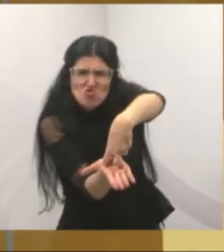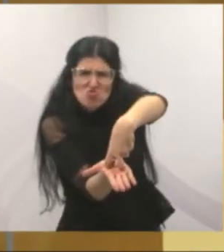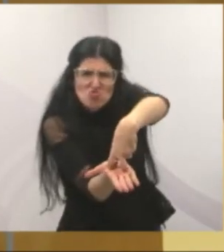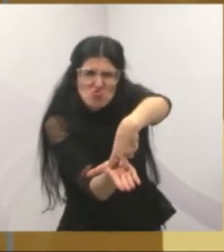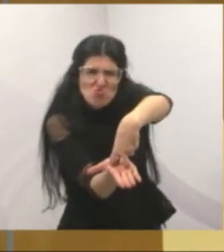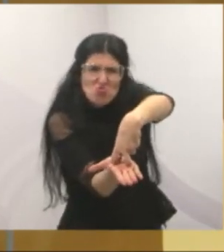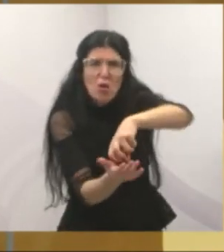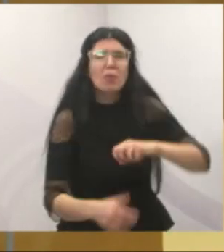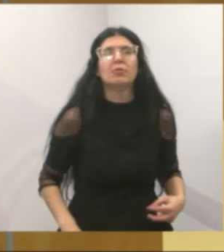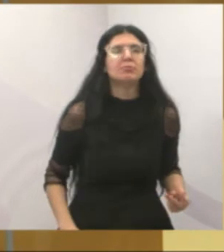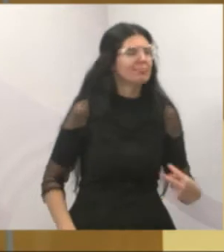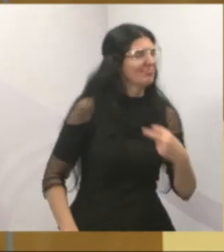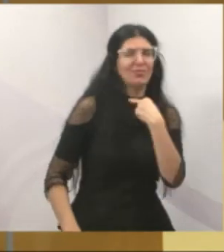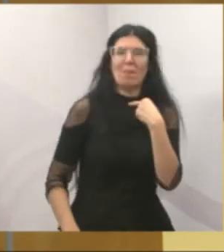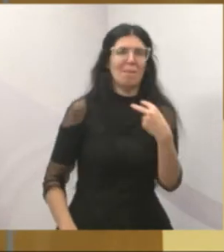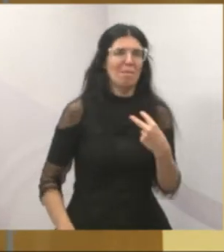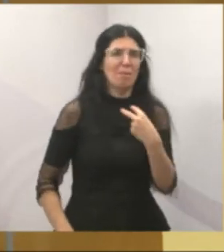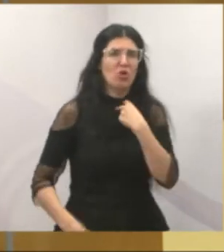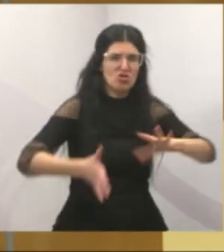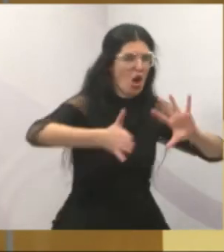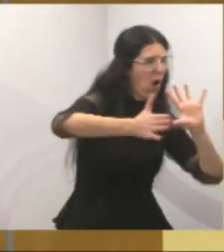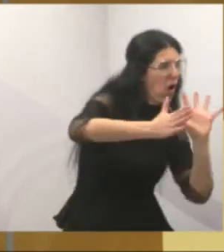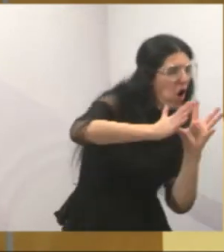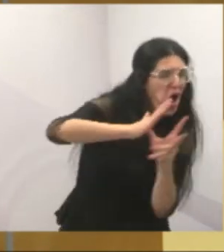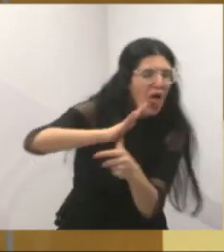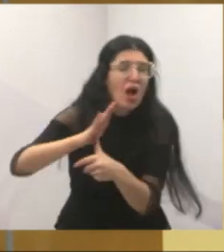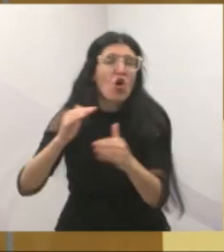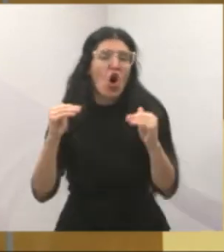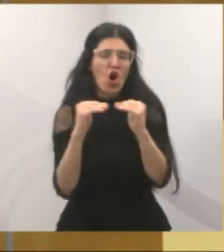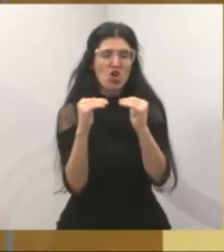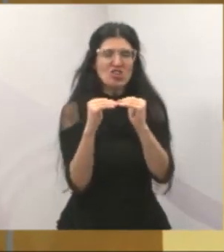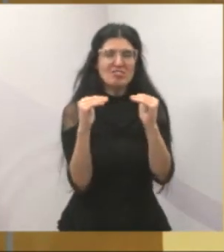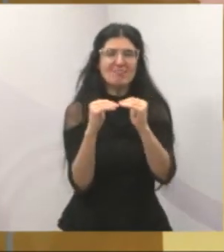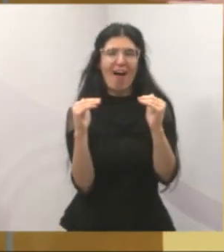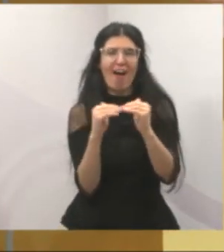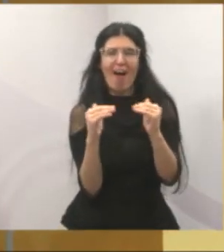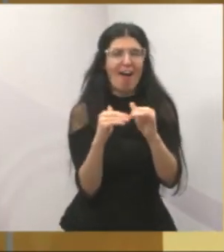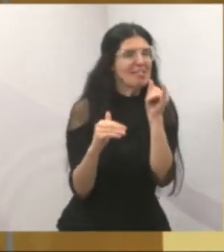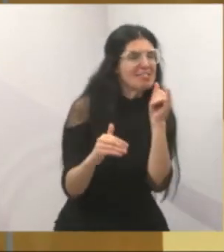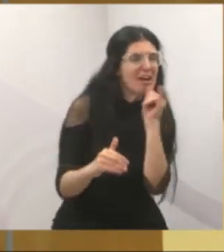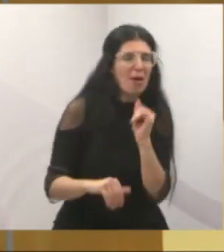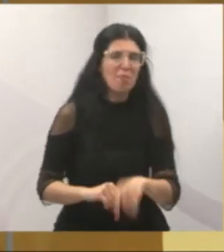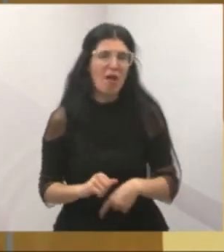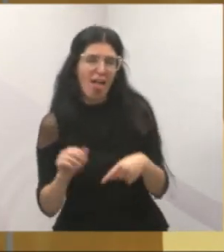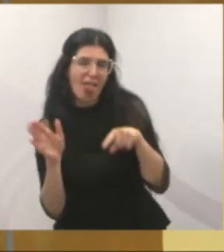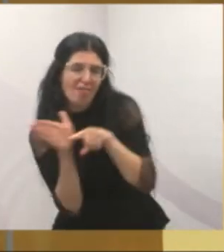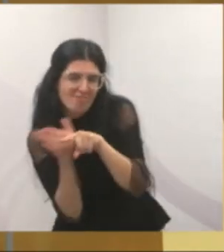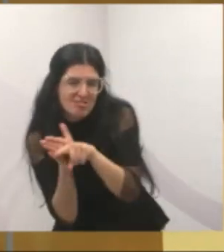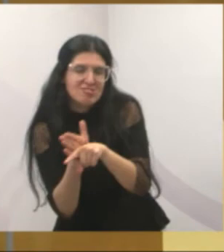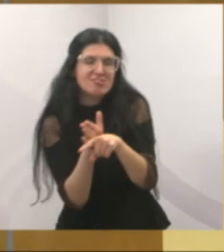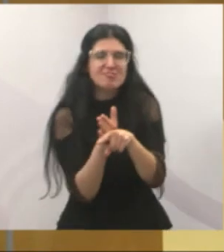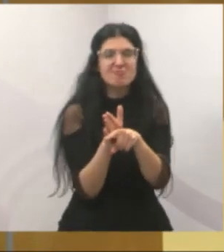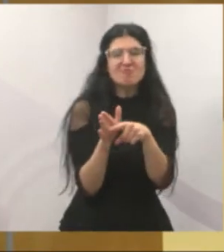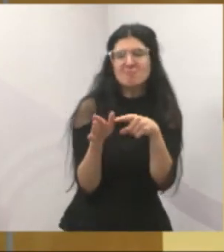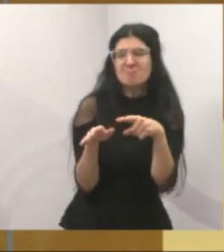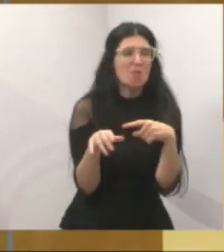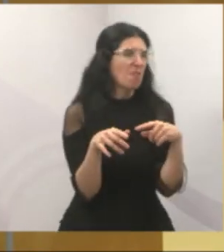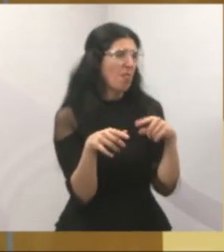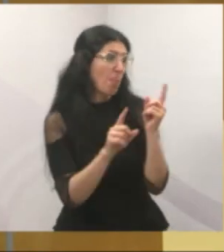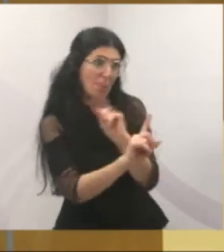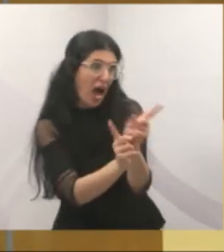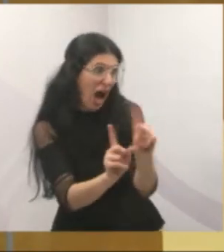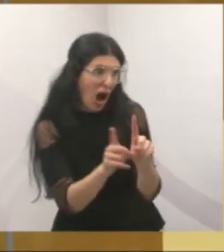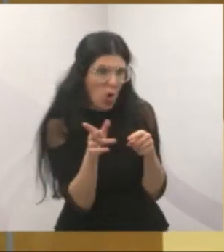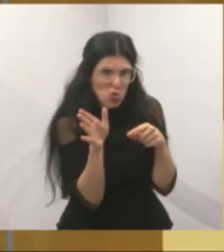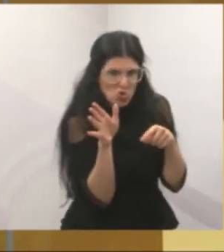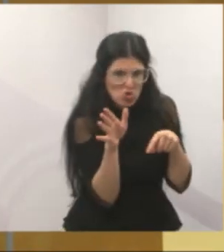podemos olhar a corrupção e fazer uma seleção. Aqui eu investigo, aqui eu não investigo. Eu não tenho dúvida